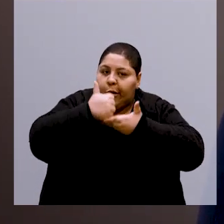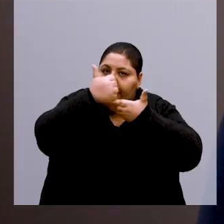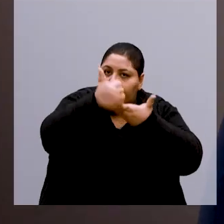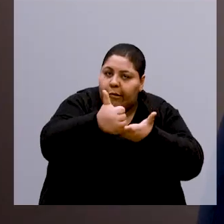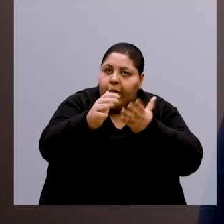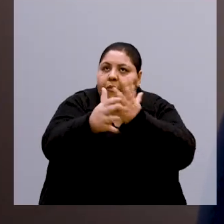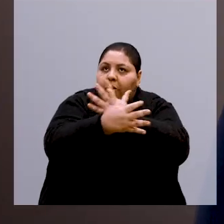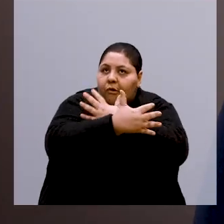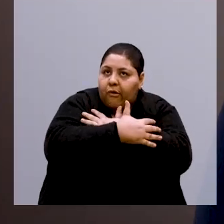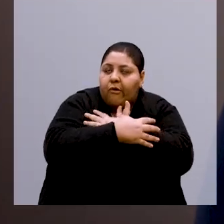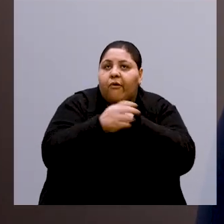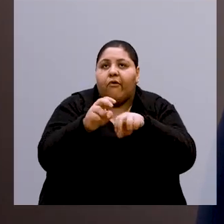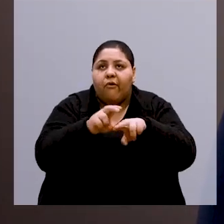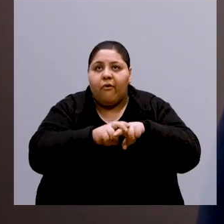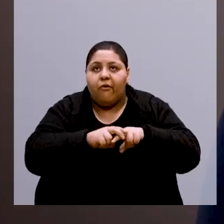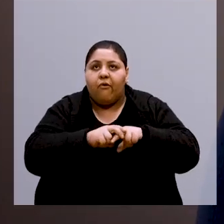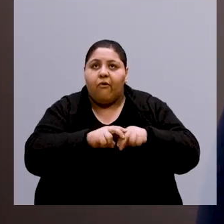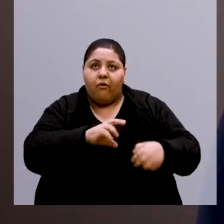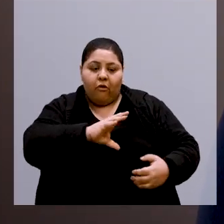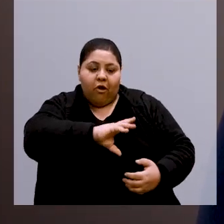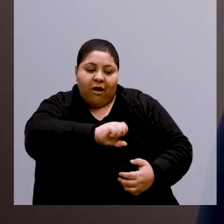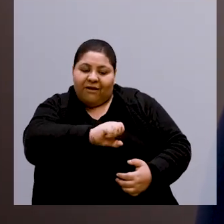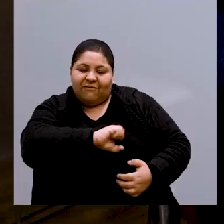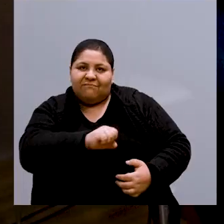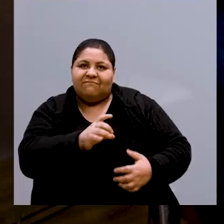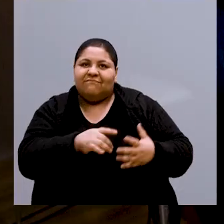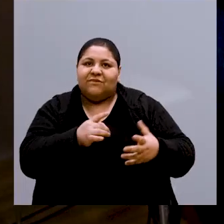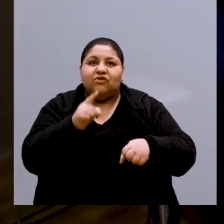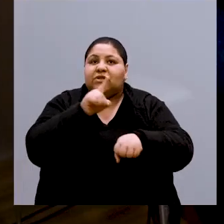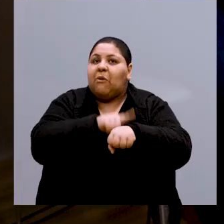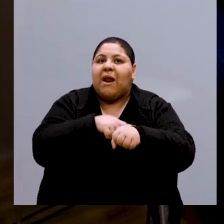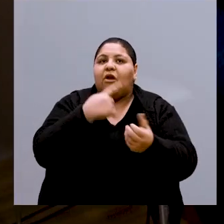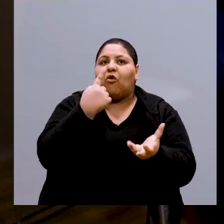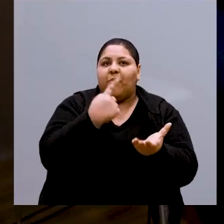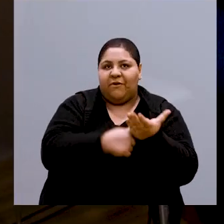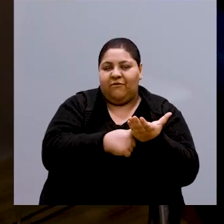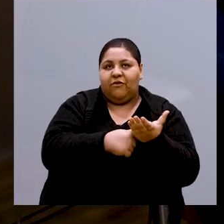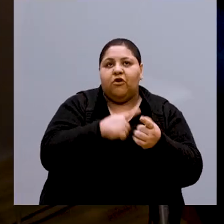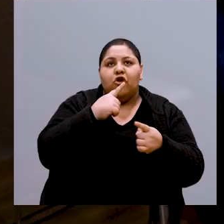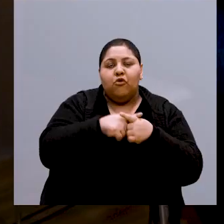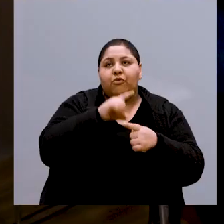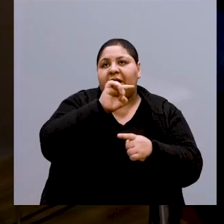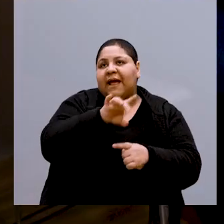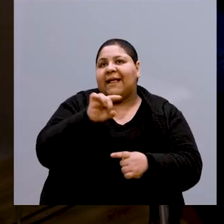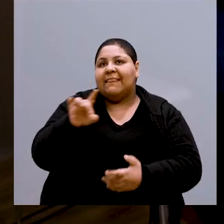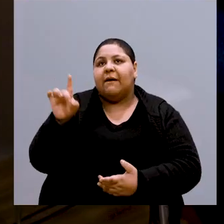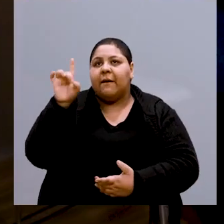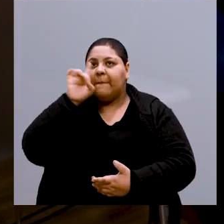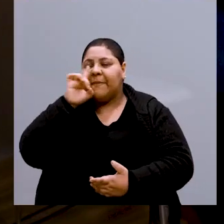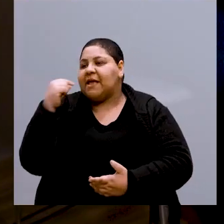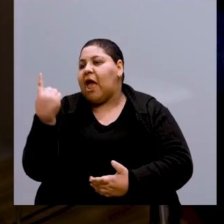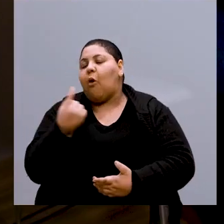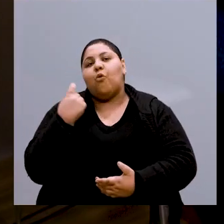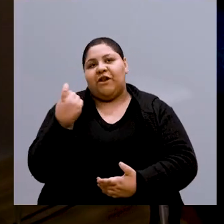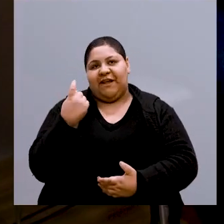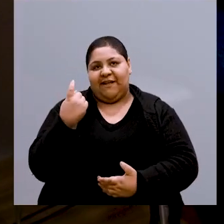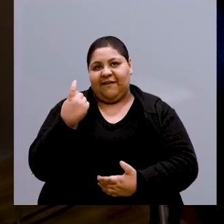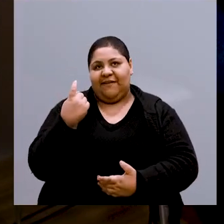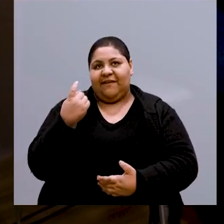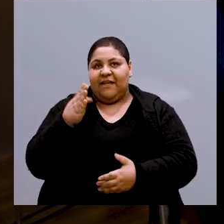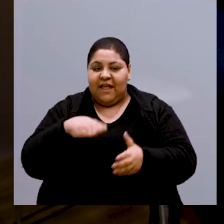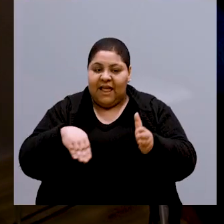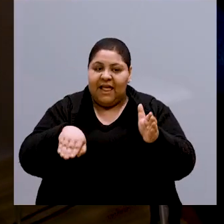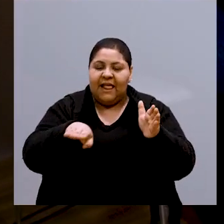todo o acolhimento, tempo. Então, por isso que as coletas, elas não são com horários agendados, porque cada mãe é